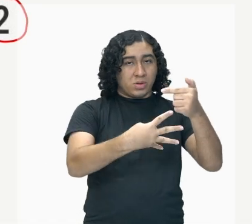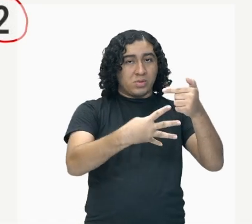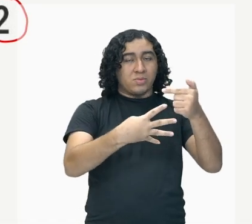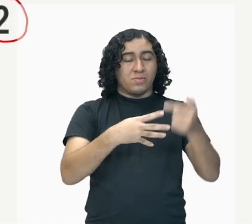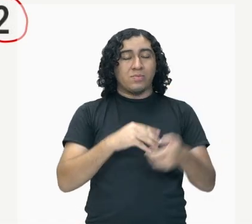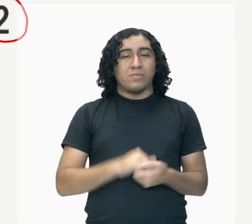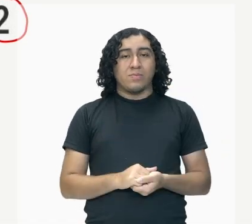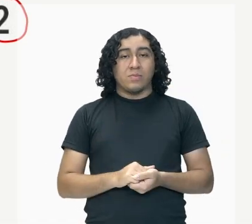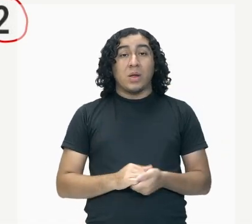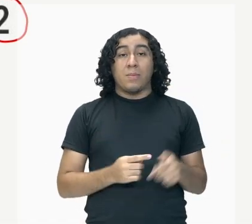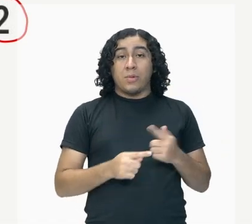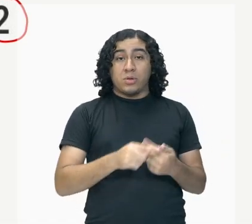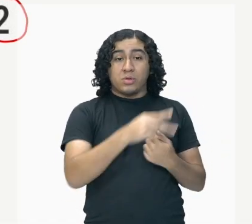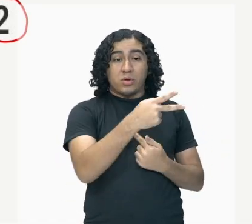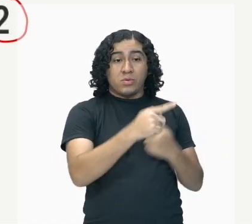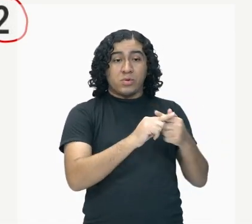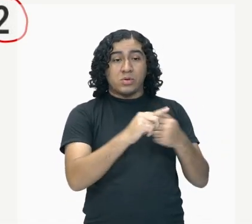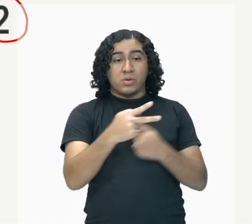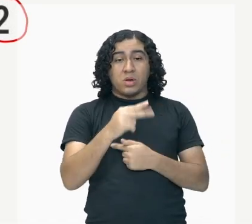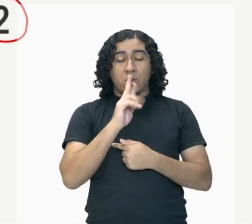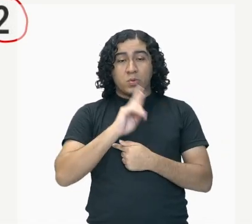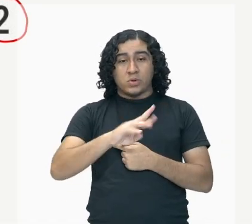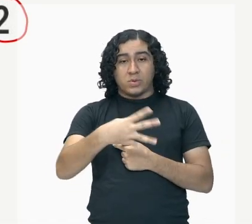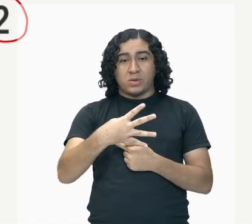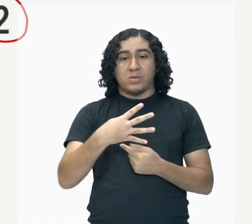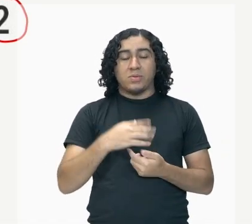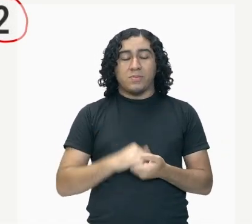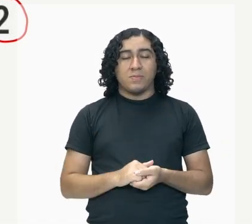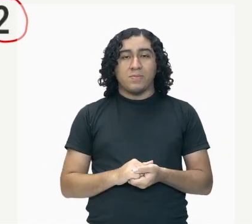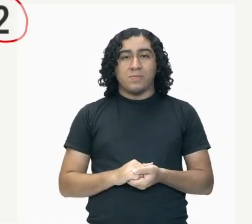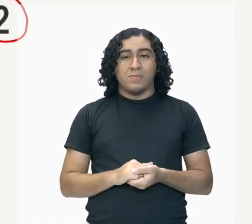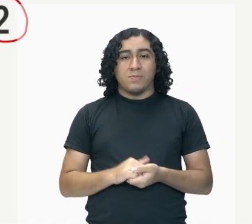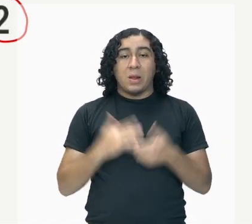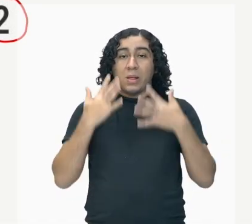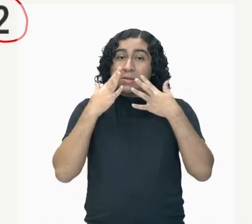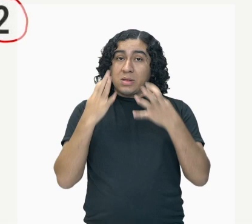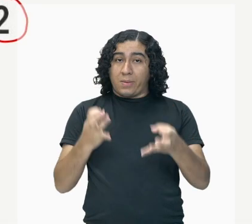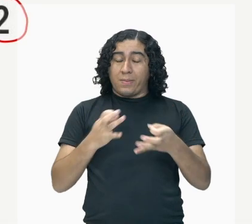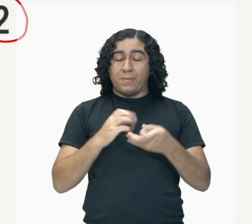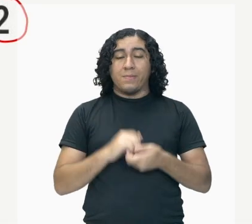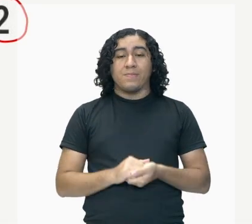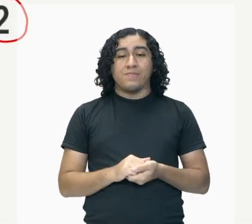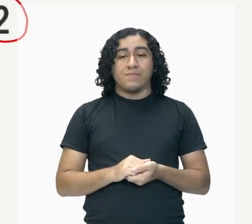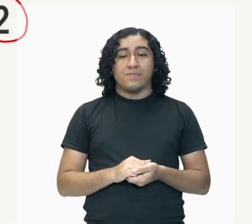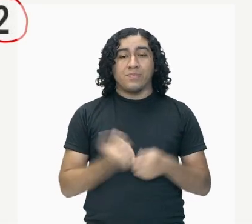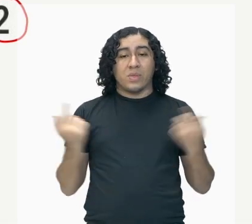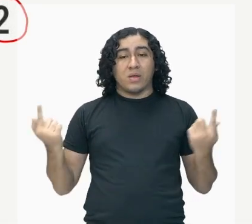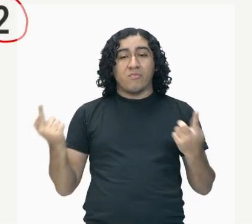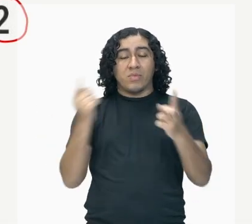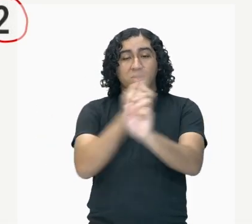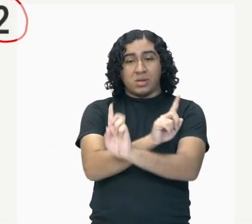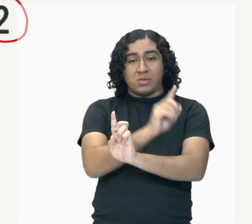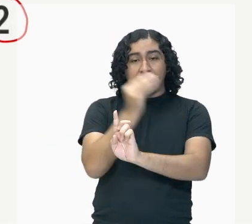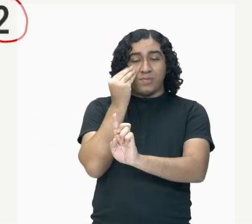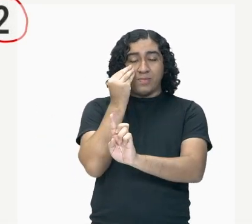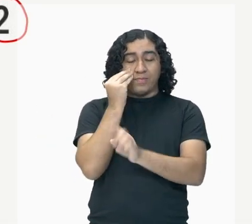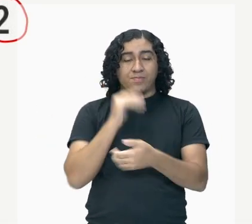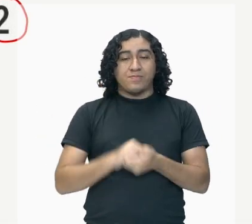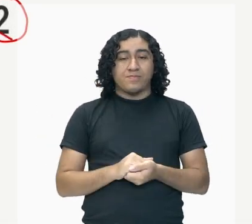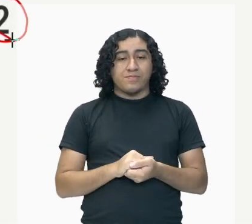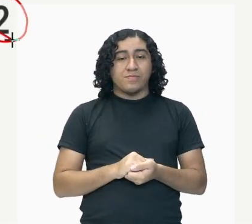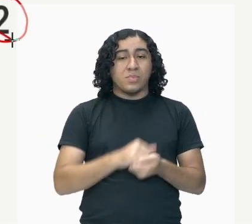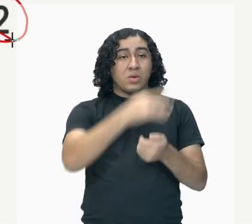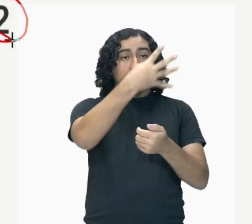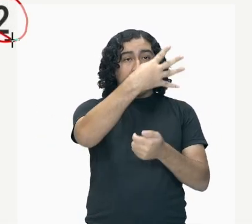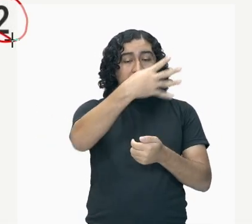x 2 aqui vai dar 4 Então olha só pesso invertendo a equação e cortando aqui ó 4